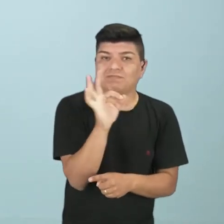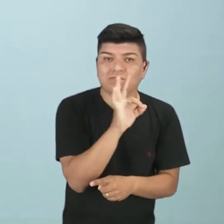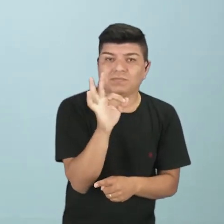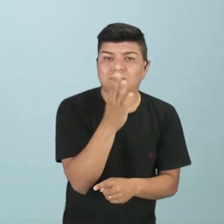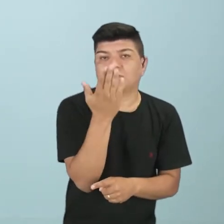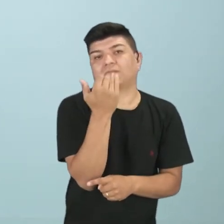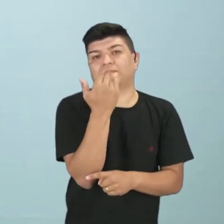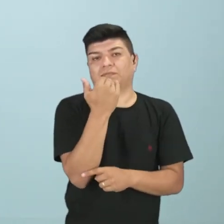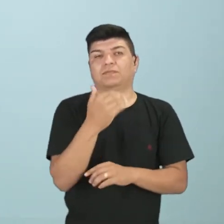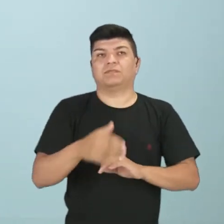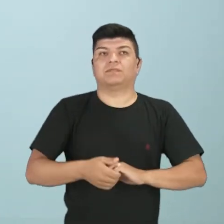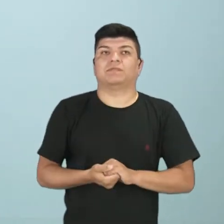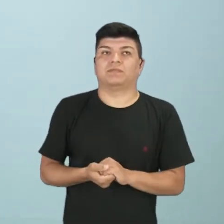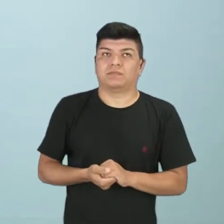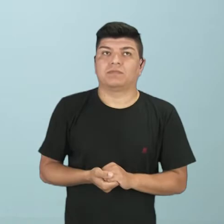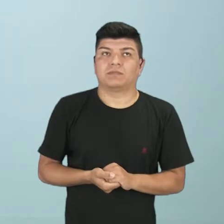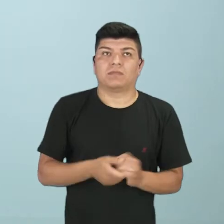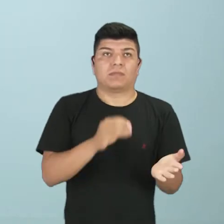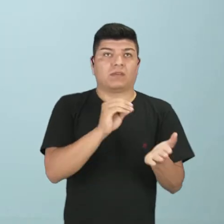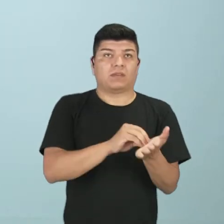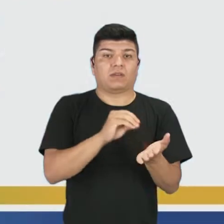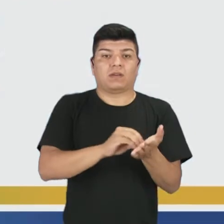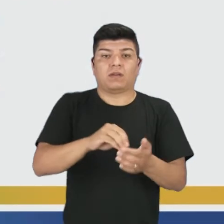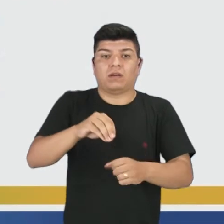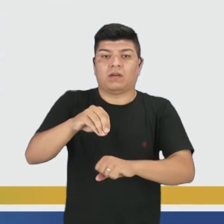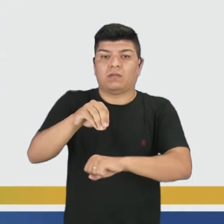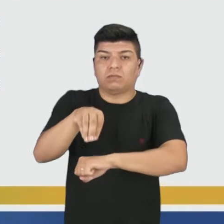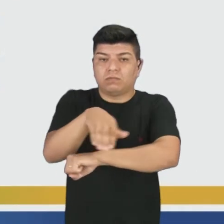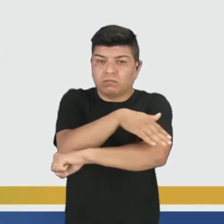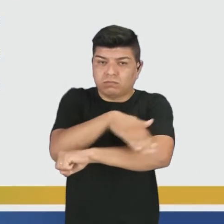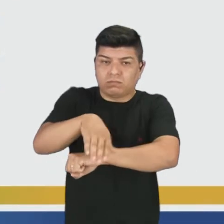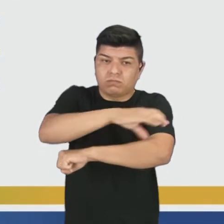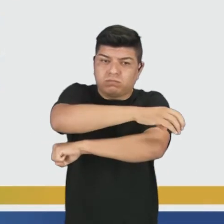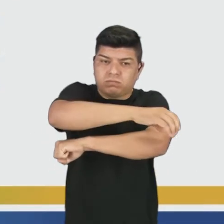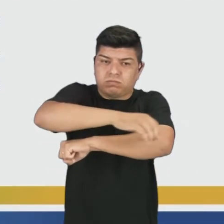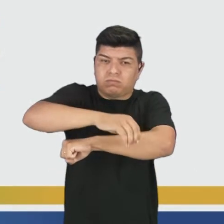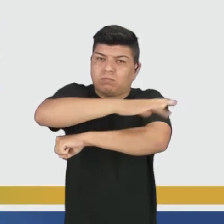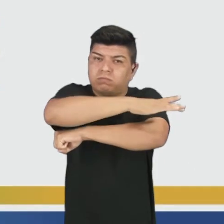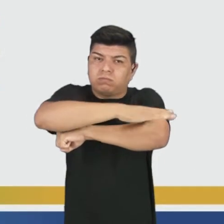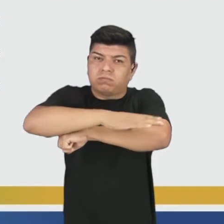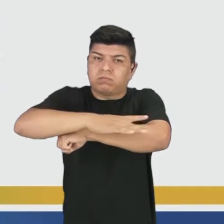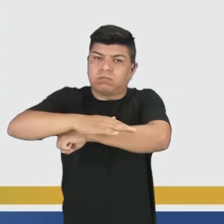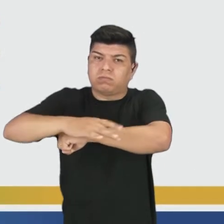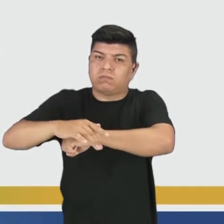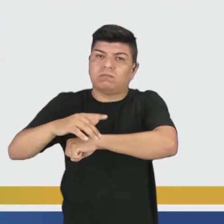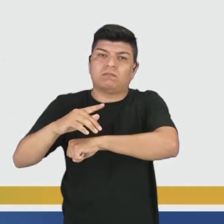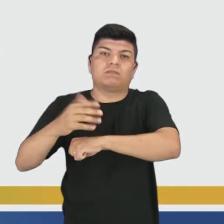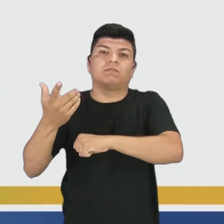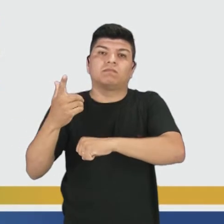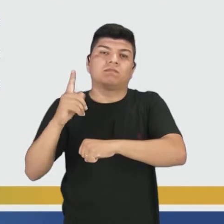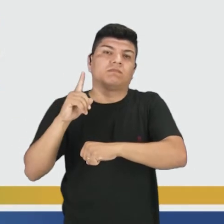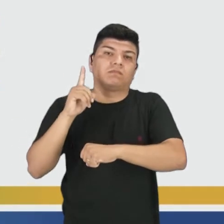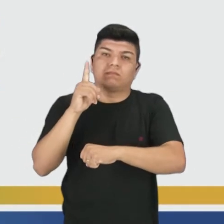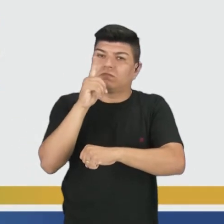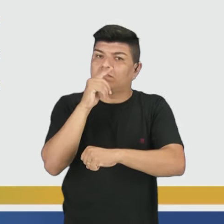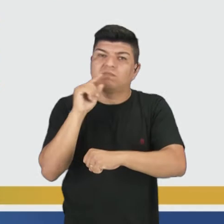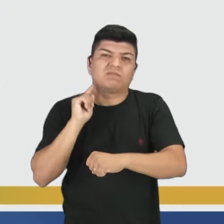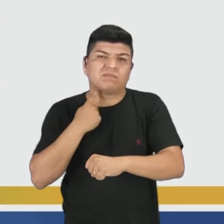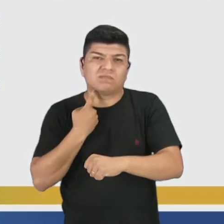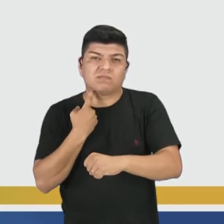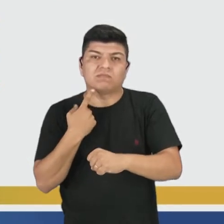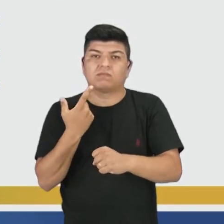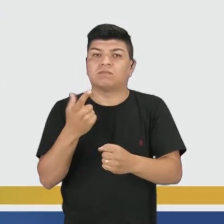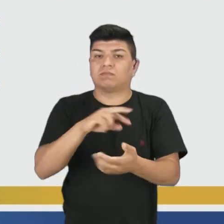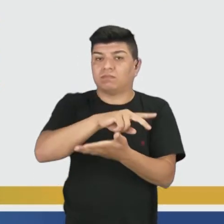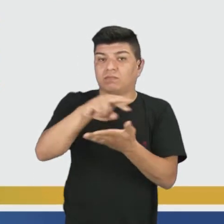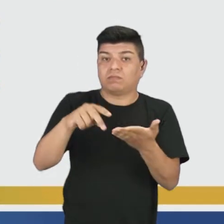poder se alimentar. Quanto à falta de saneamento básico, a falta de esgoto sanitário, do tratamento e distribuição de água,